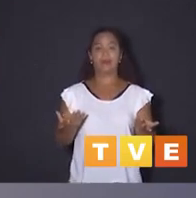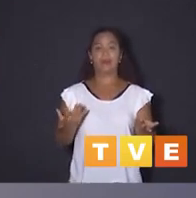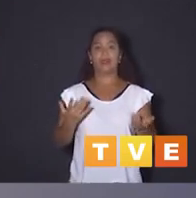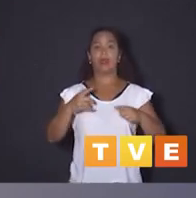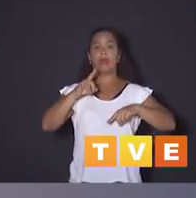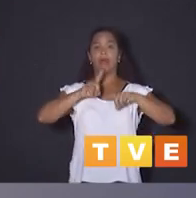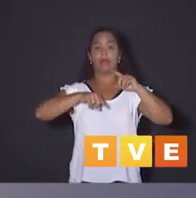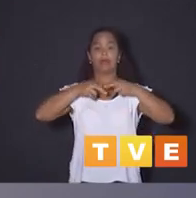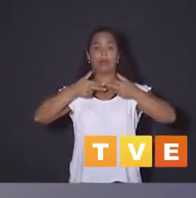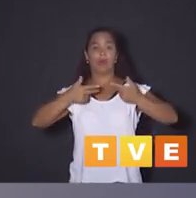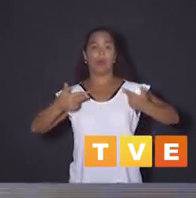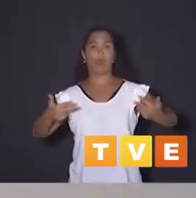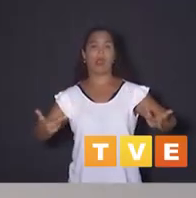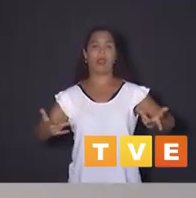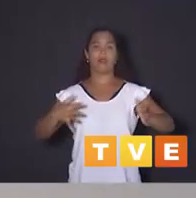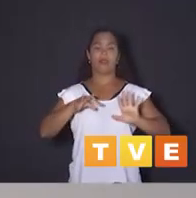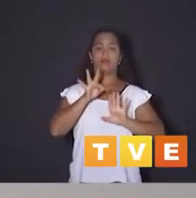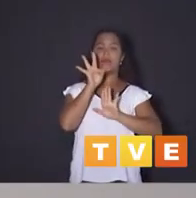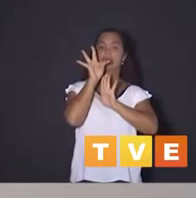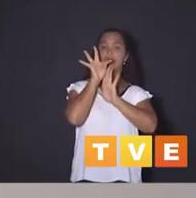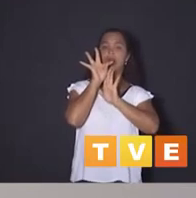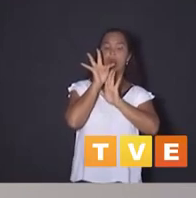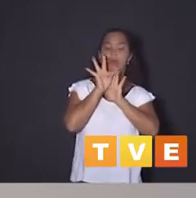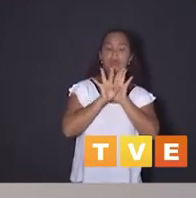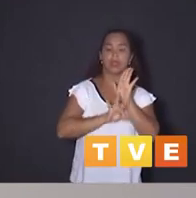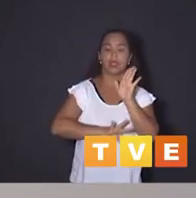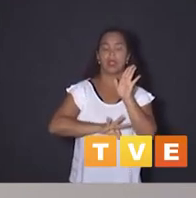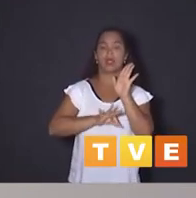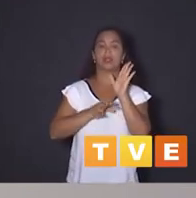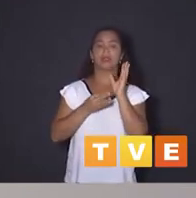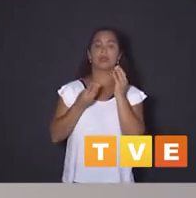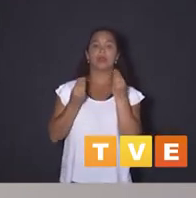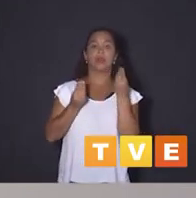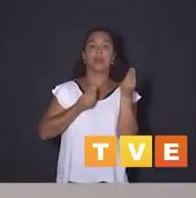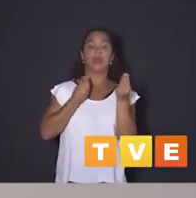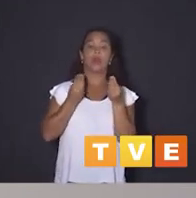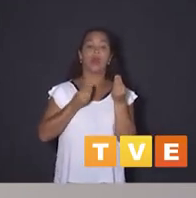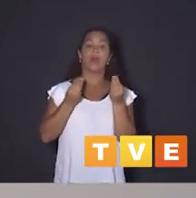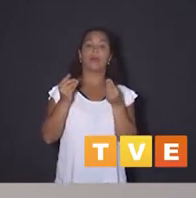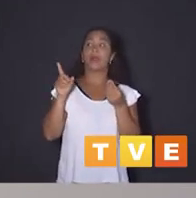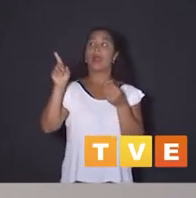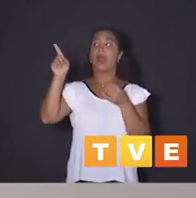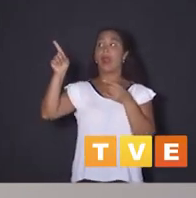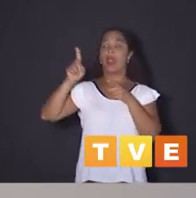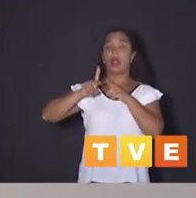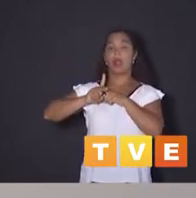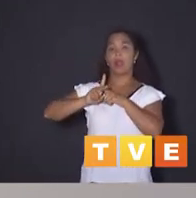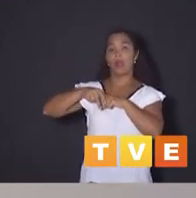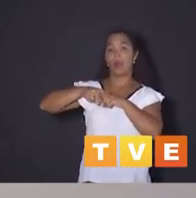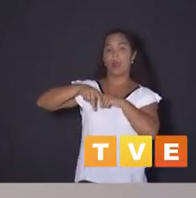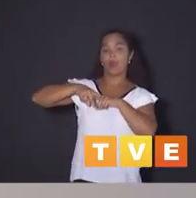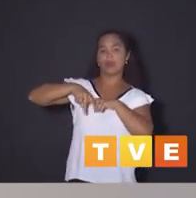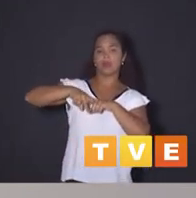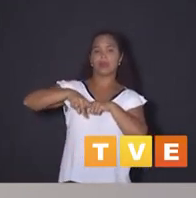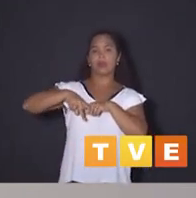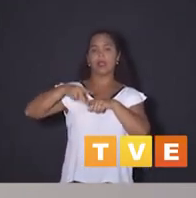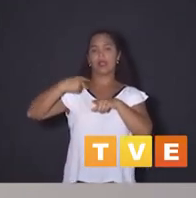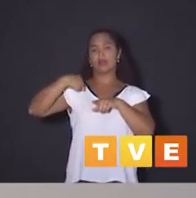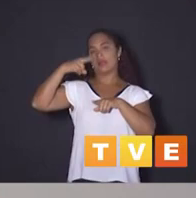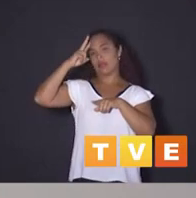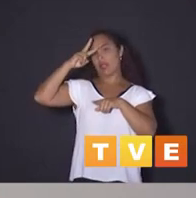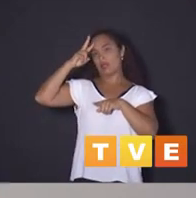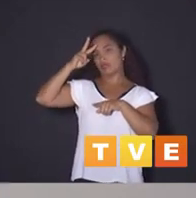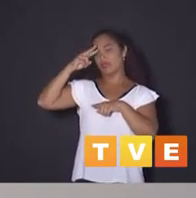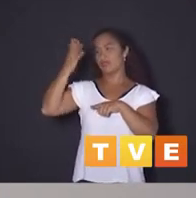têxteis quais são as técnicas que ratificam ali à nossa história nossa memória ancestral mesmo que